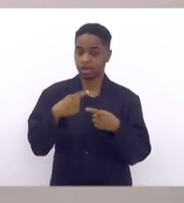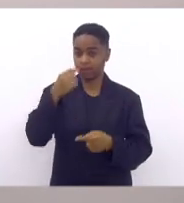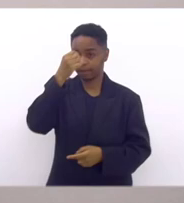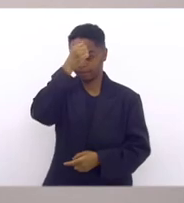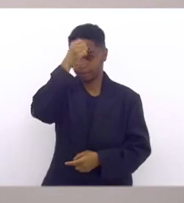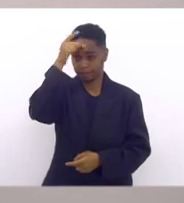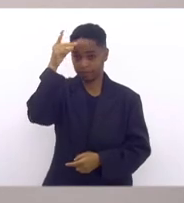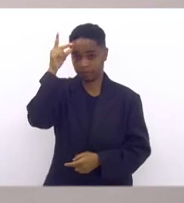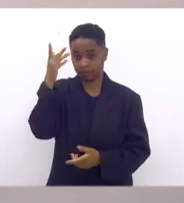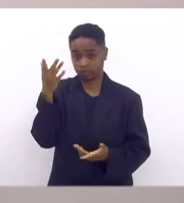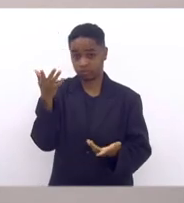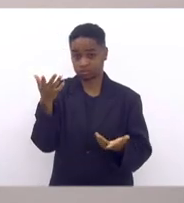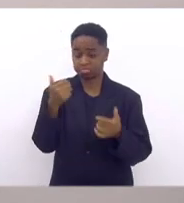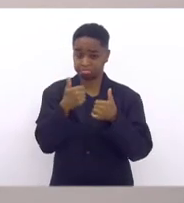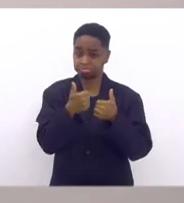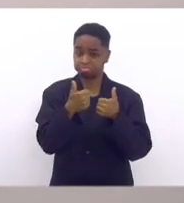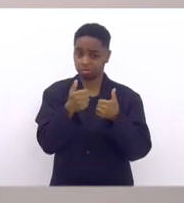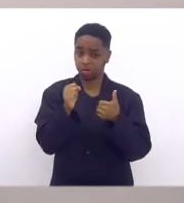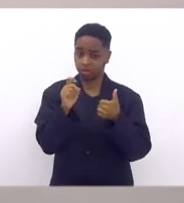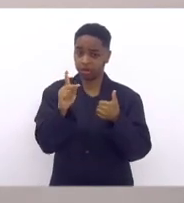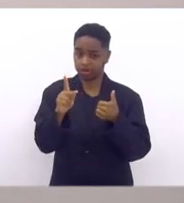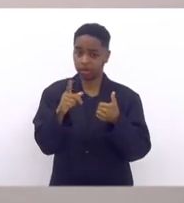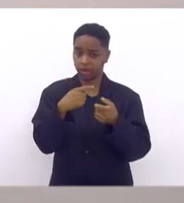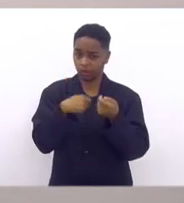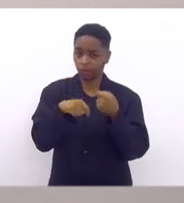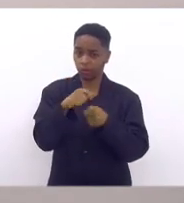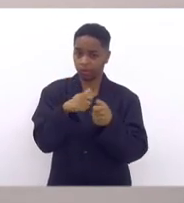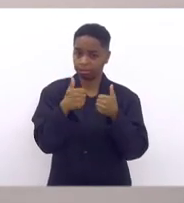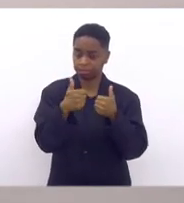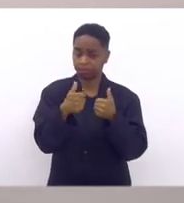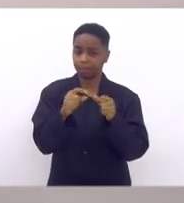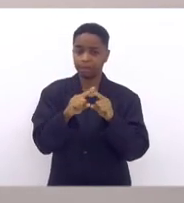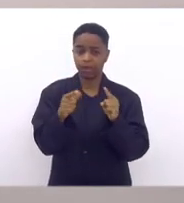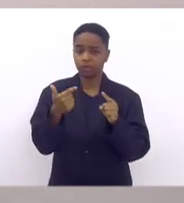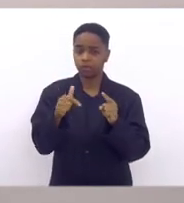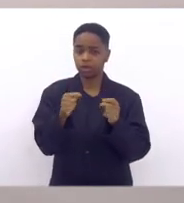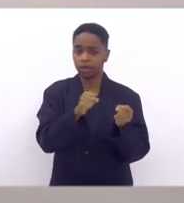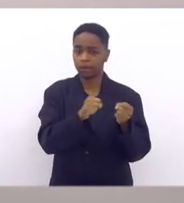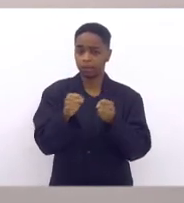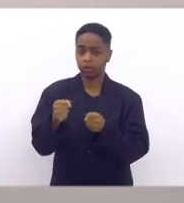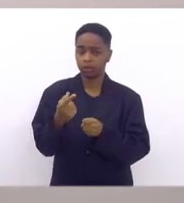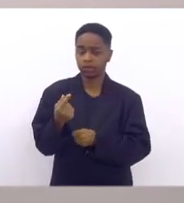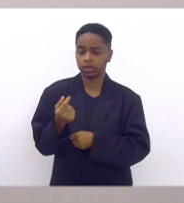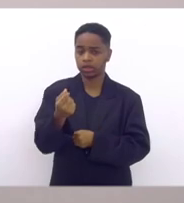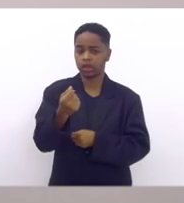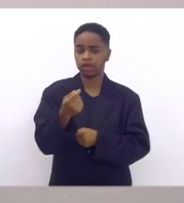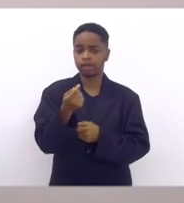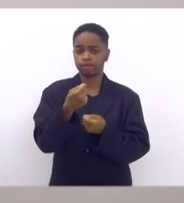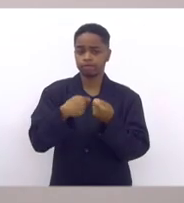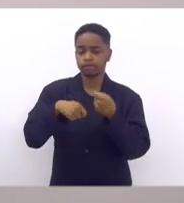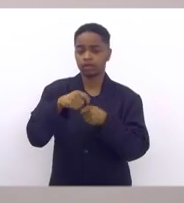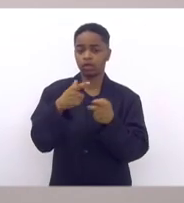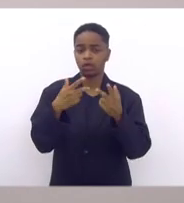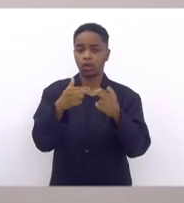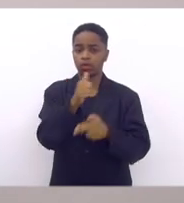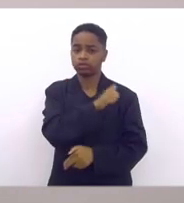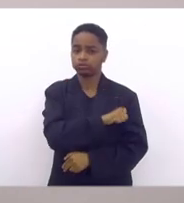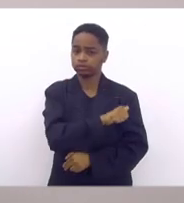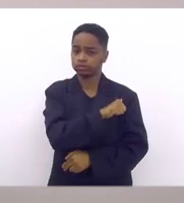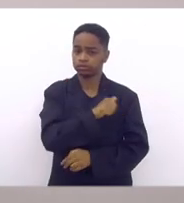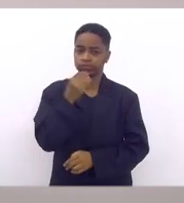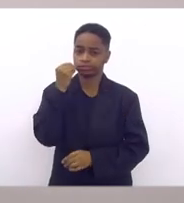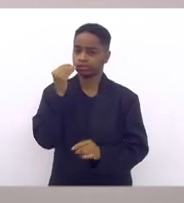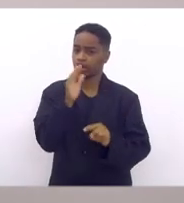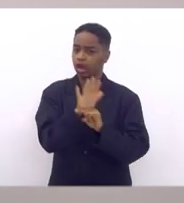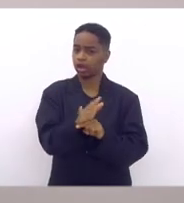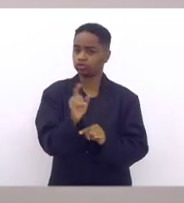né bem bacana economicamente mas não tem o o o poderia econômico financeiro que teria a cidade do Rio de Janeiro em ajudar o que